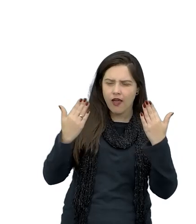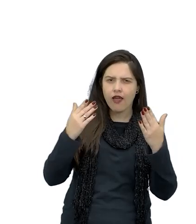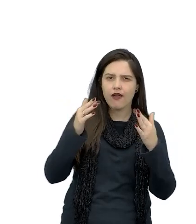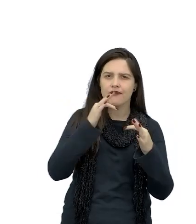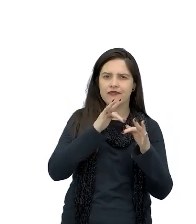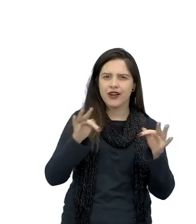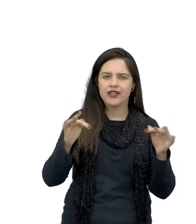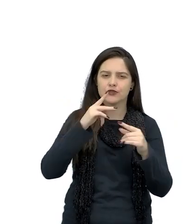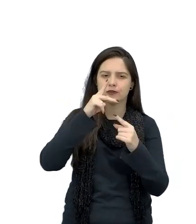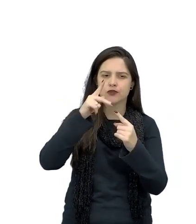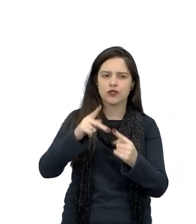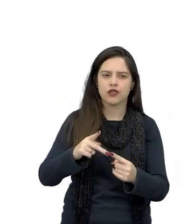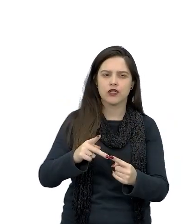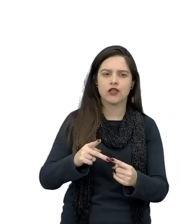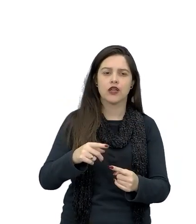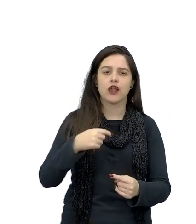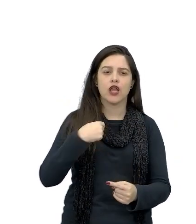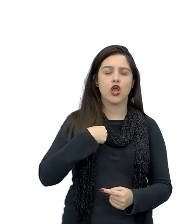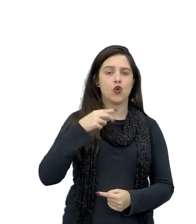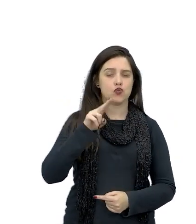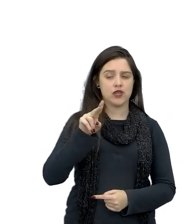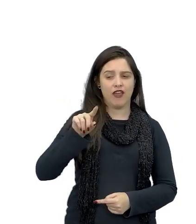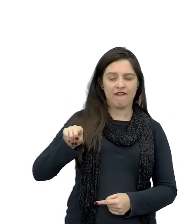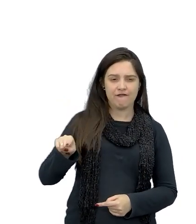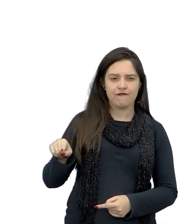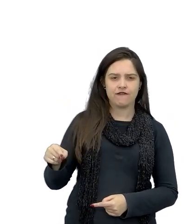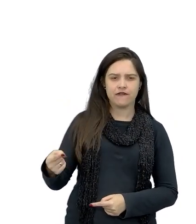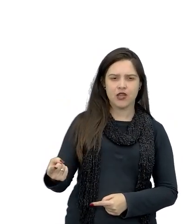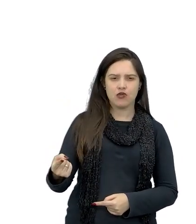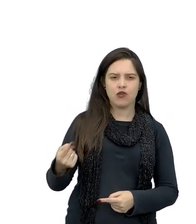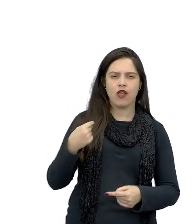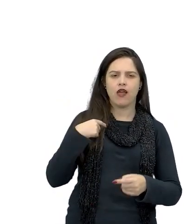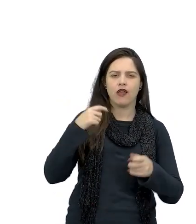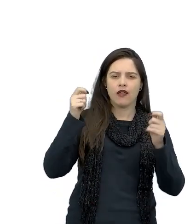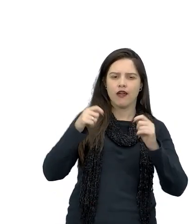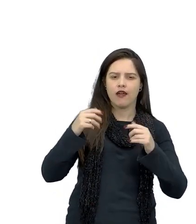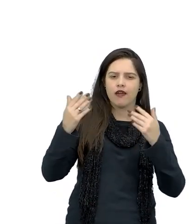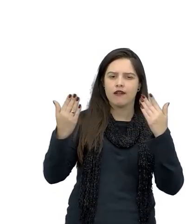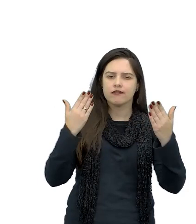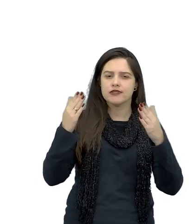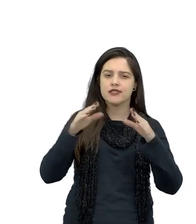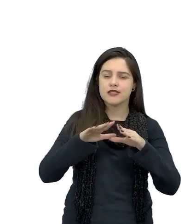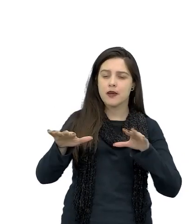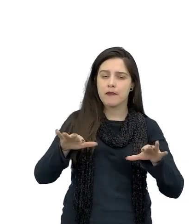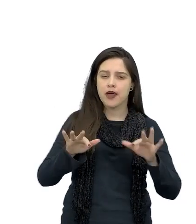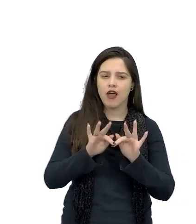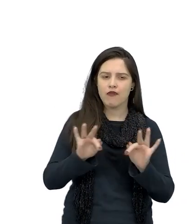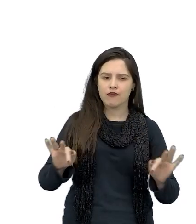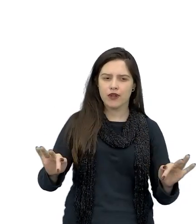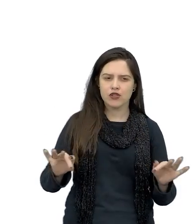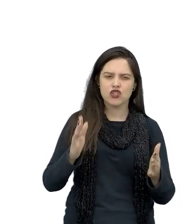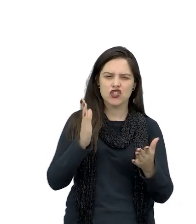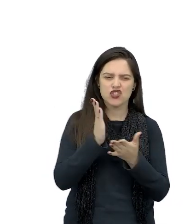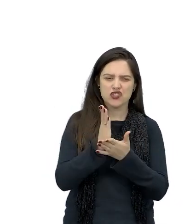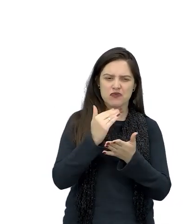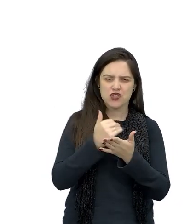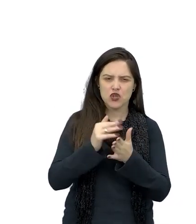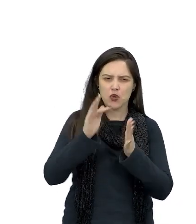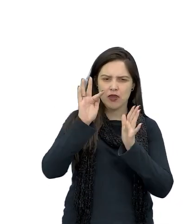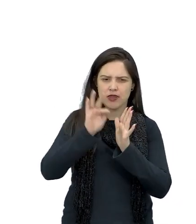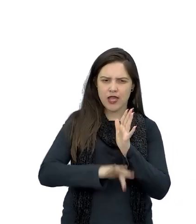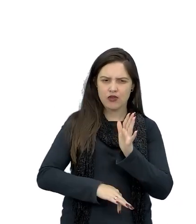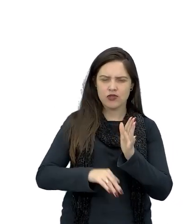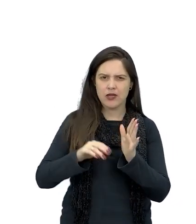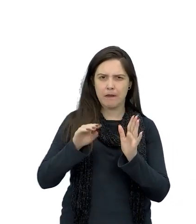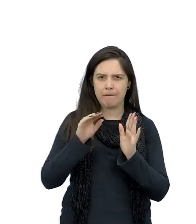dos personagens. Usei a vírgula para enumerar fatos e separar frases. Dividi o texto em